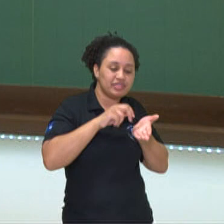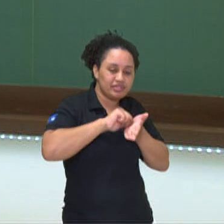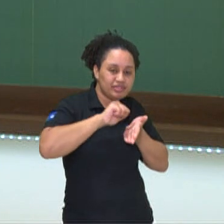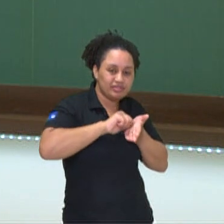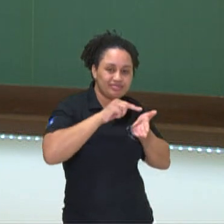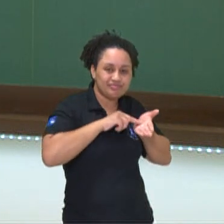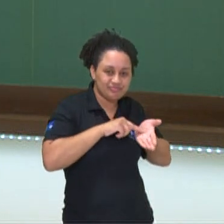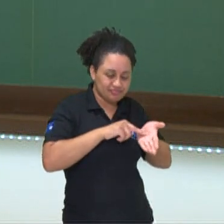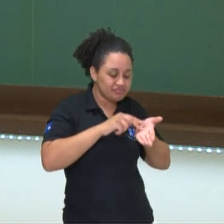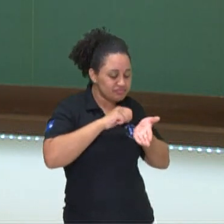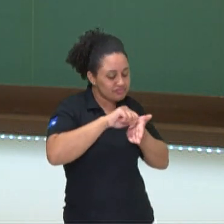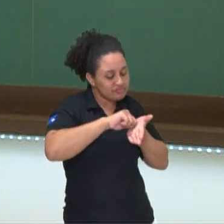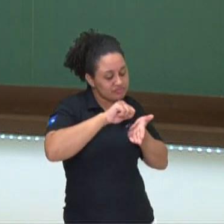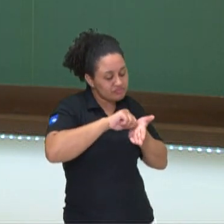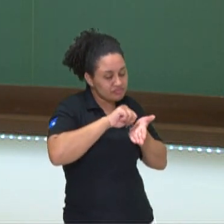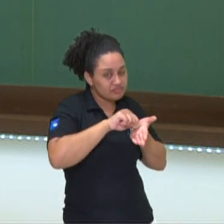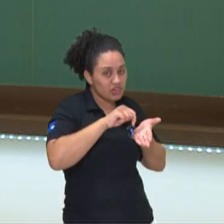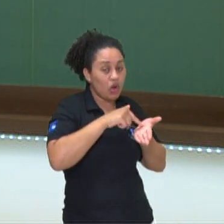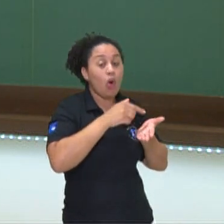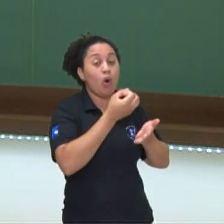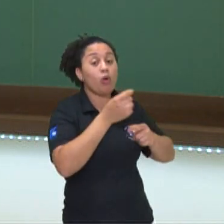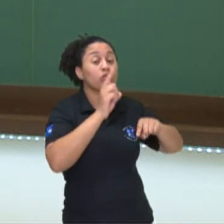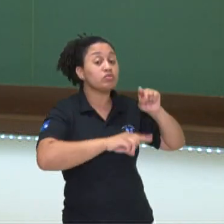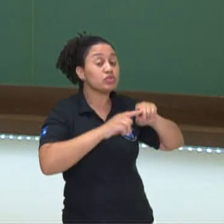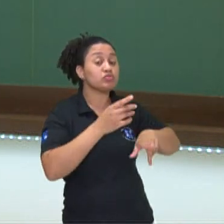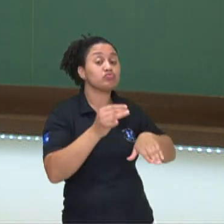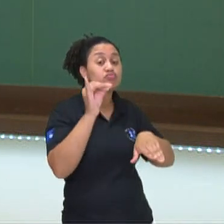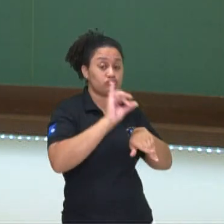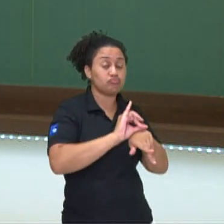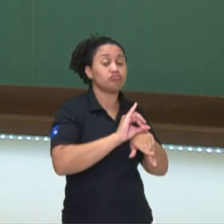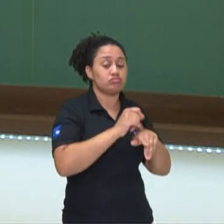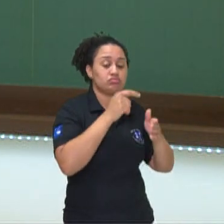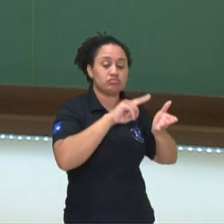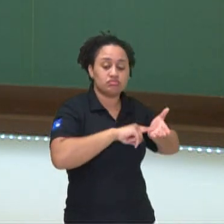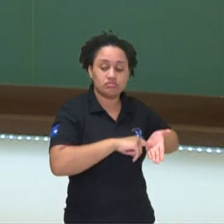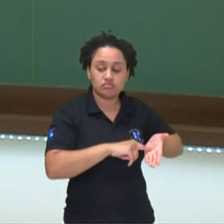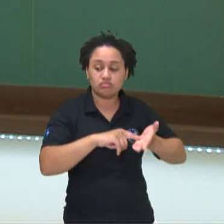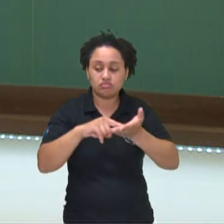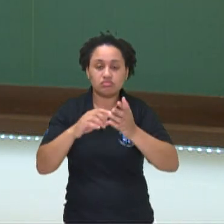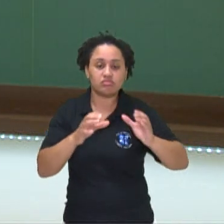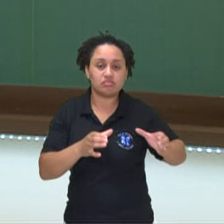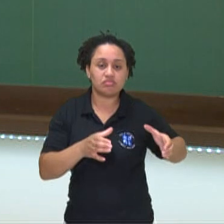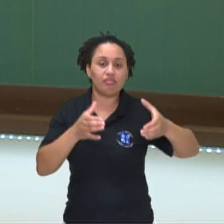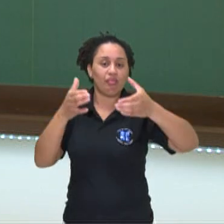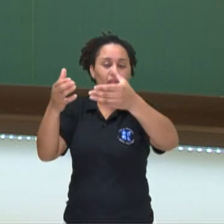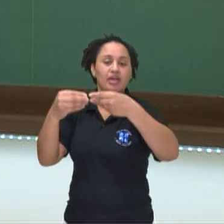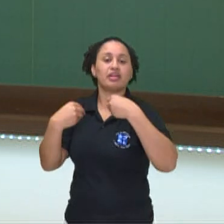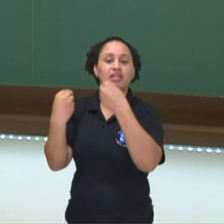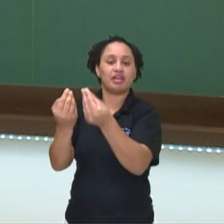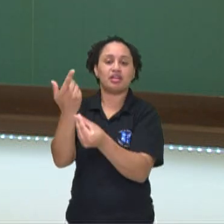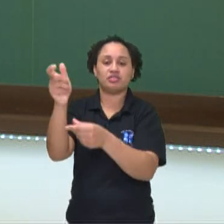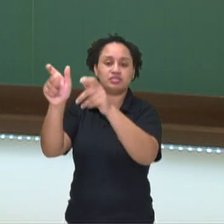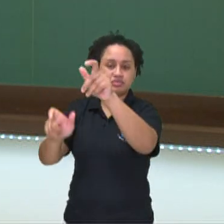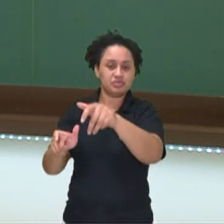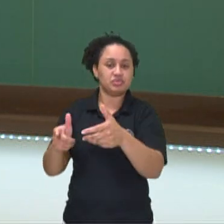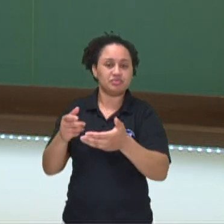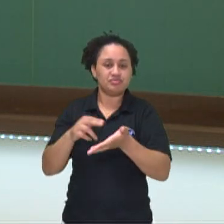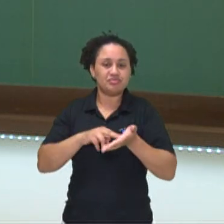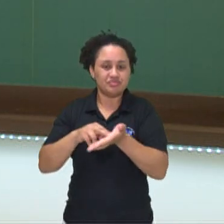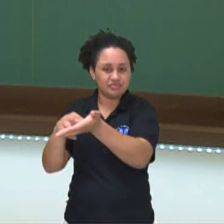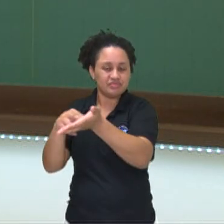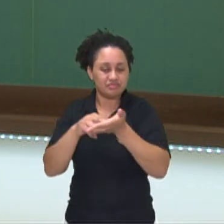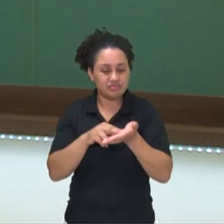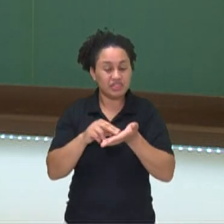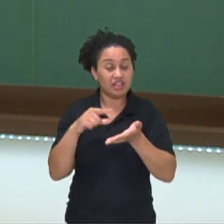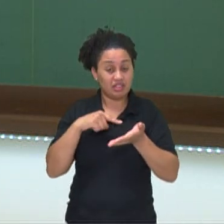das pessoas, encomendas, diferentes produtos, vai pegá-los e vai entregá-los para as pessoas. Então ela vai fazer esse